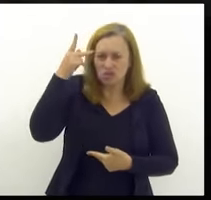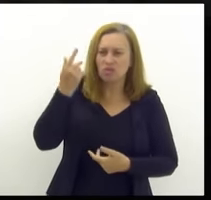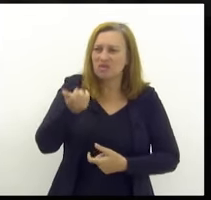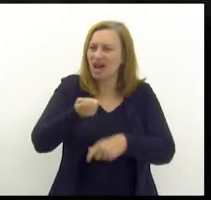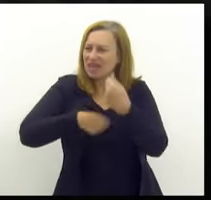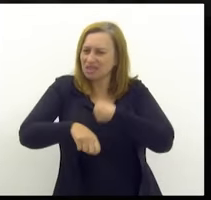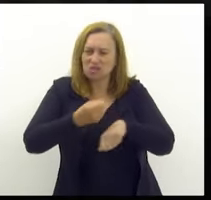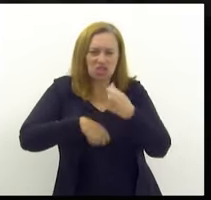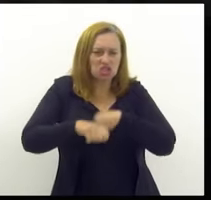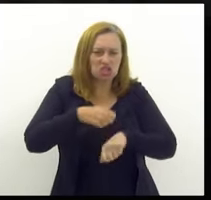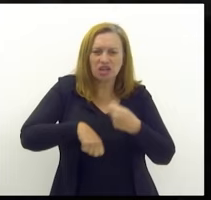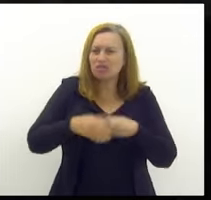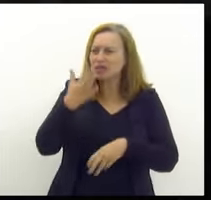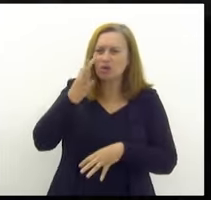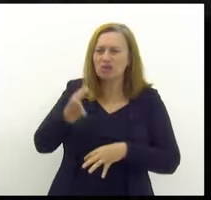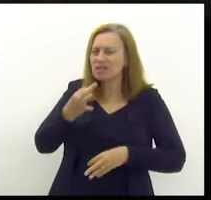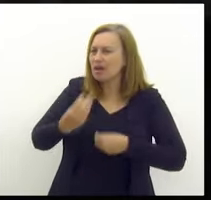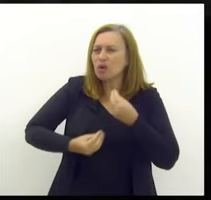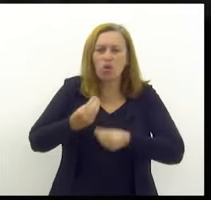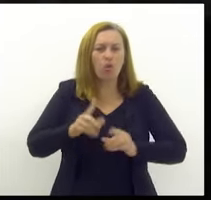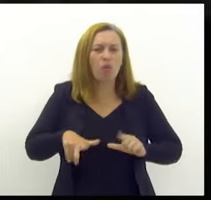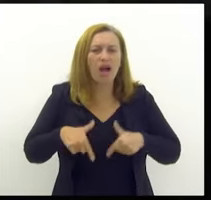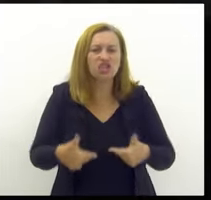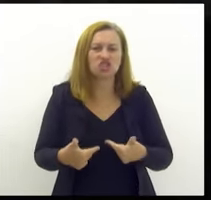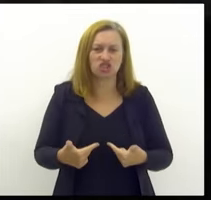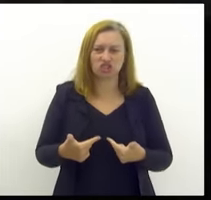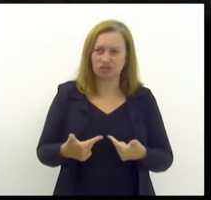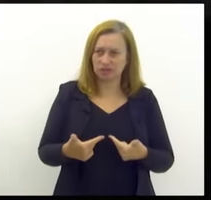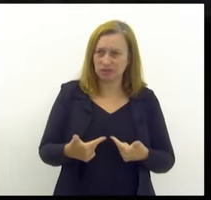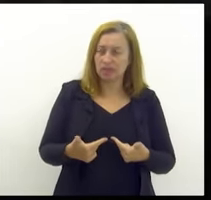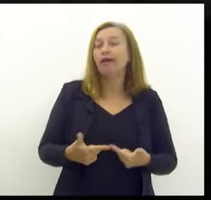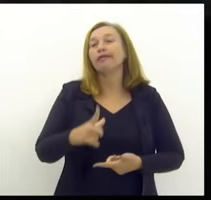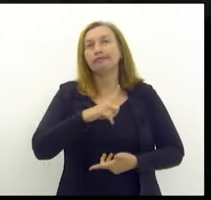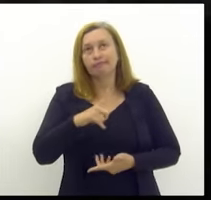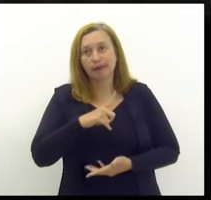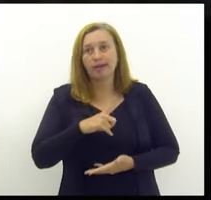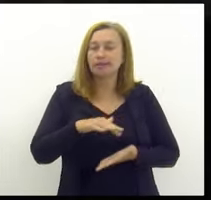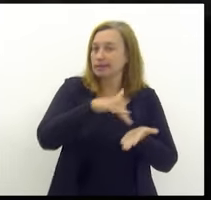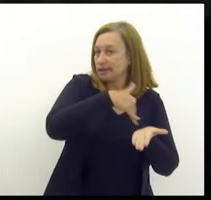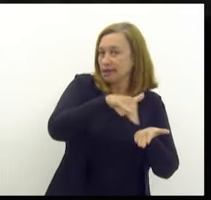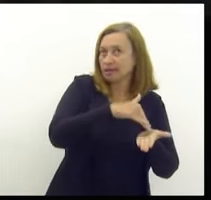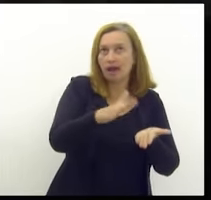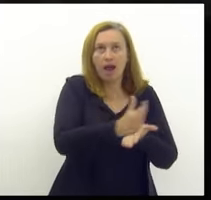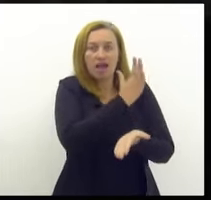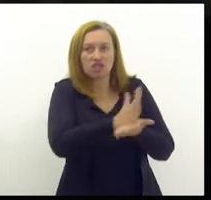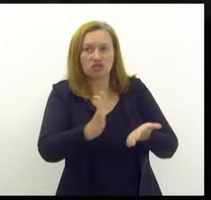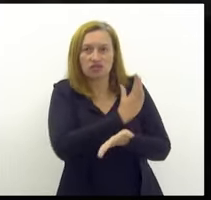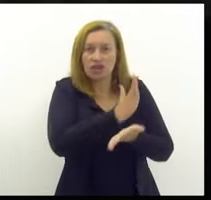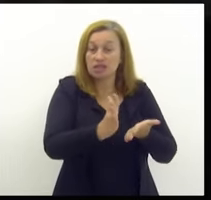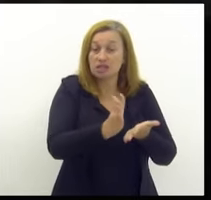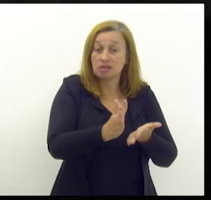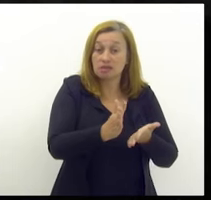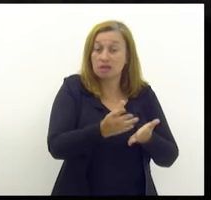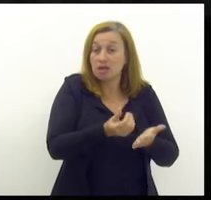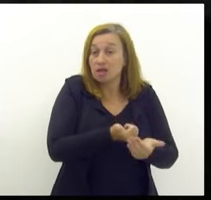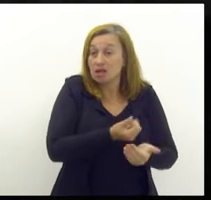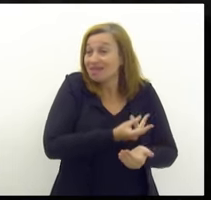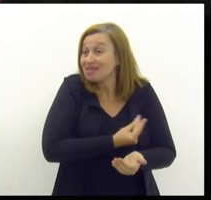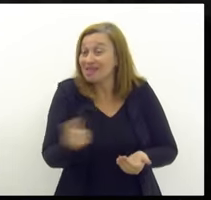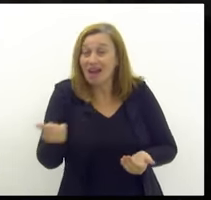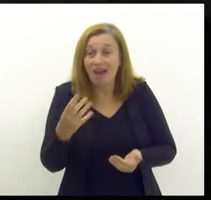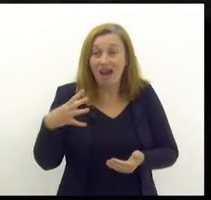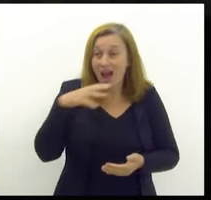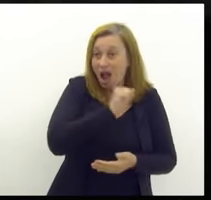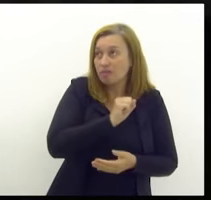caminho já foram exon entrou out tem secretário às vezes que não completa um mês e muda só o